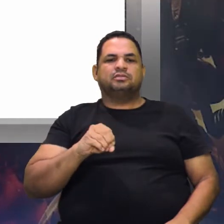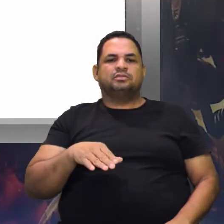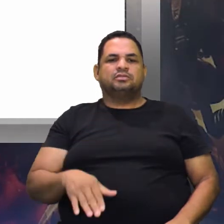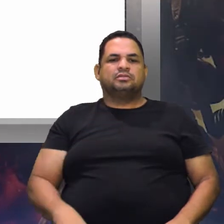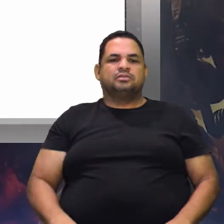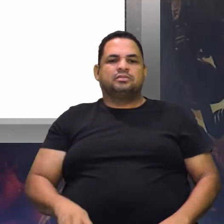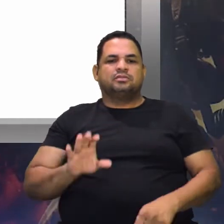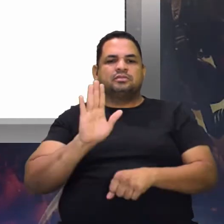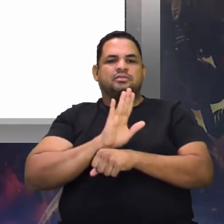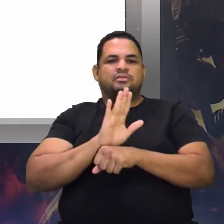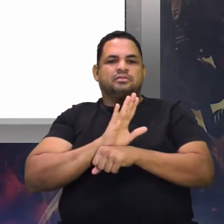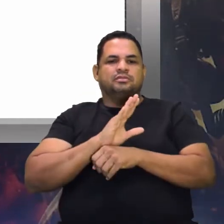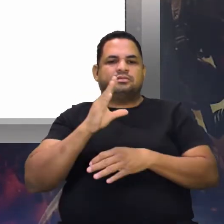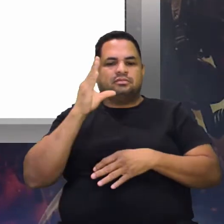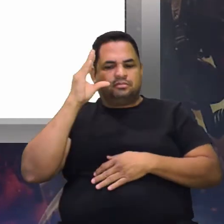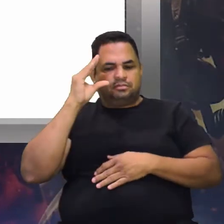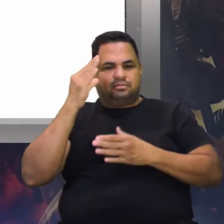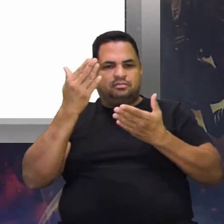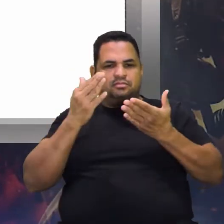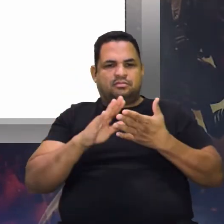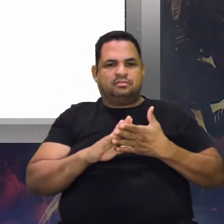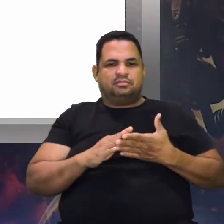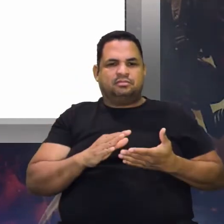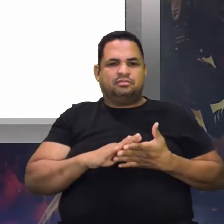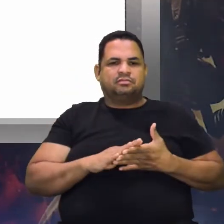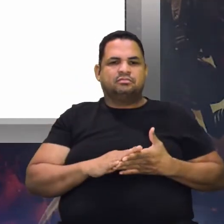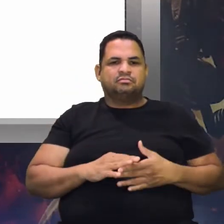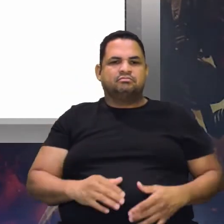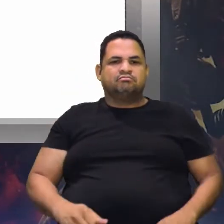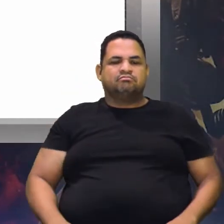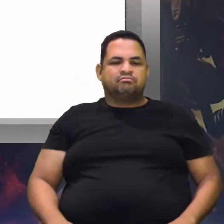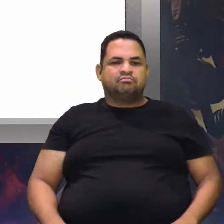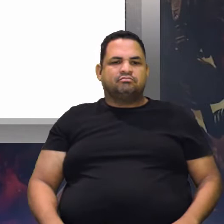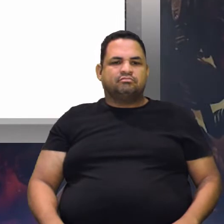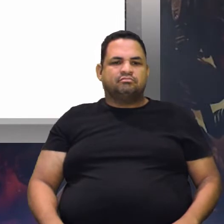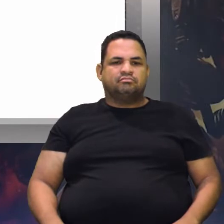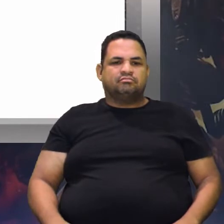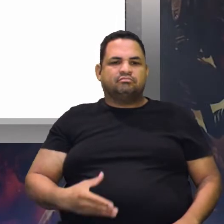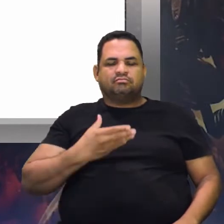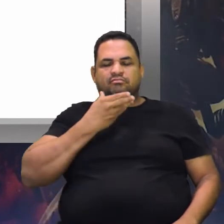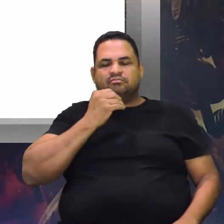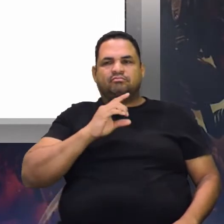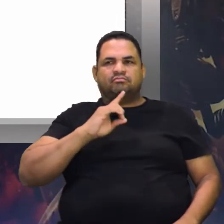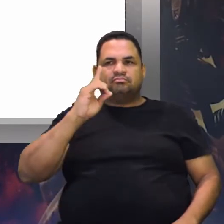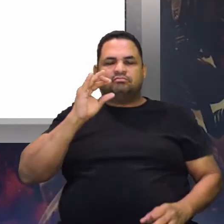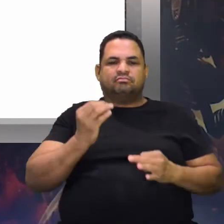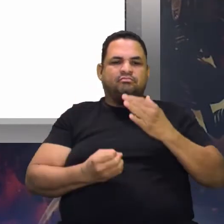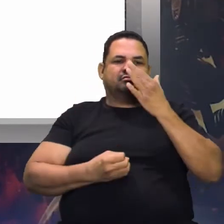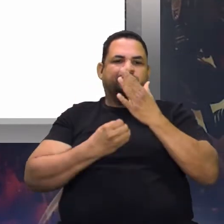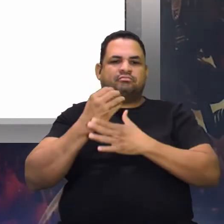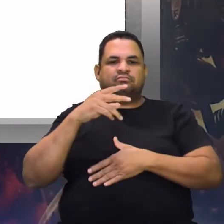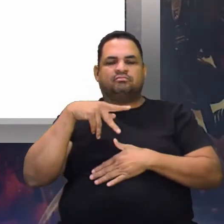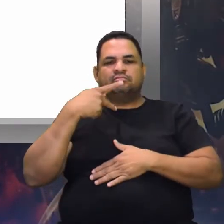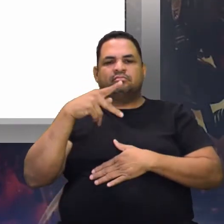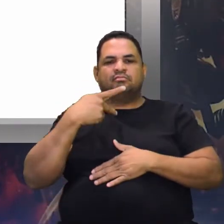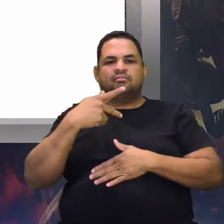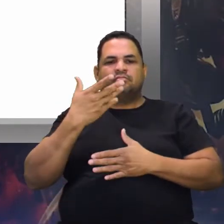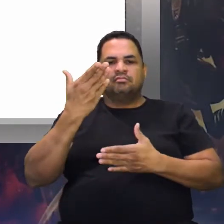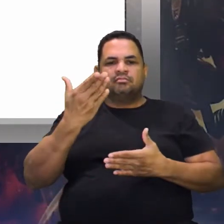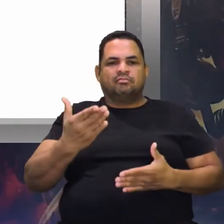Filmezinho interessante, de um heróizinho que é criado ali, que fala justamente sobre